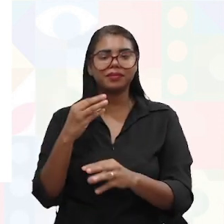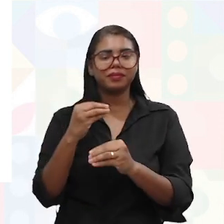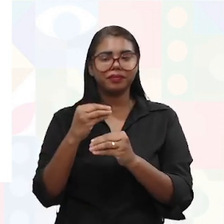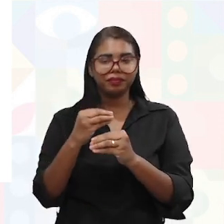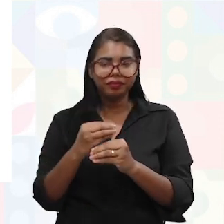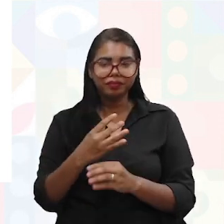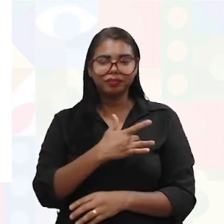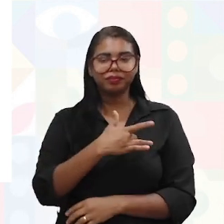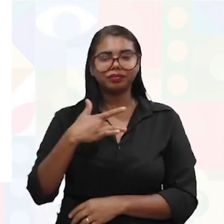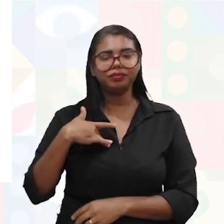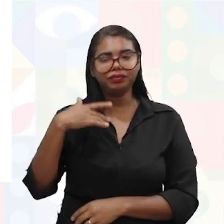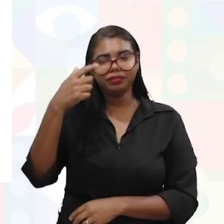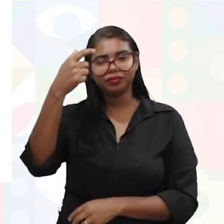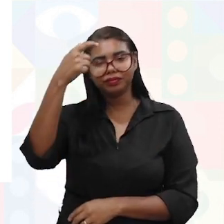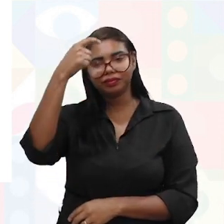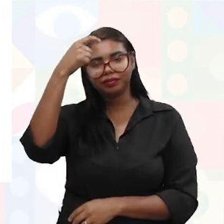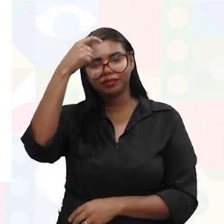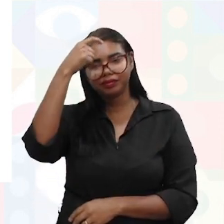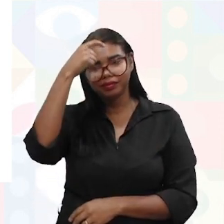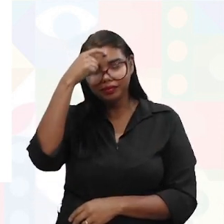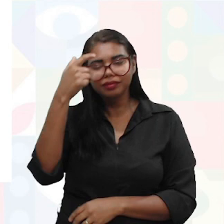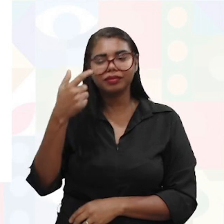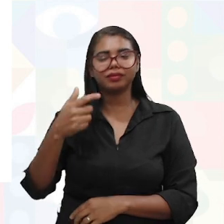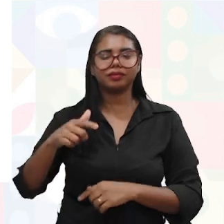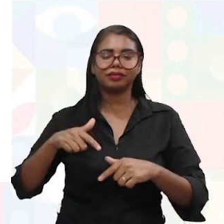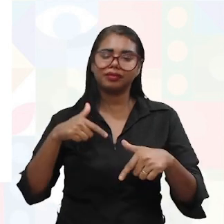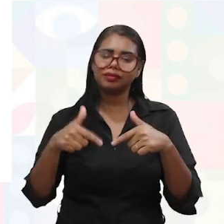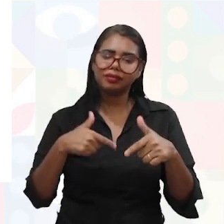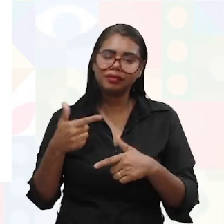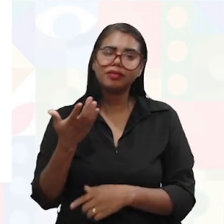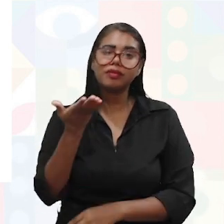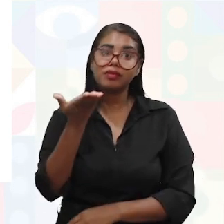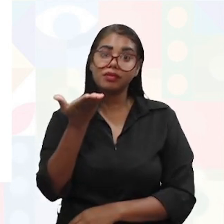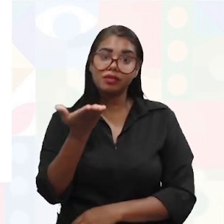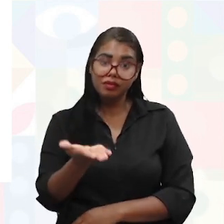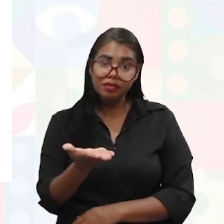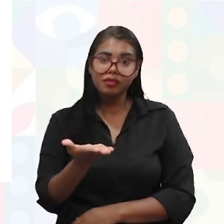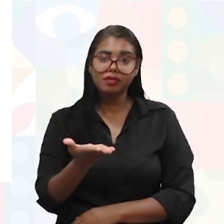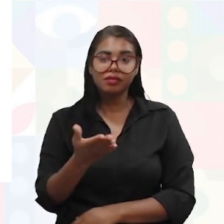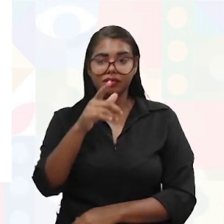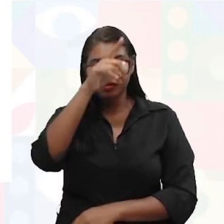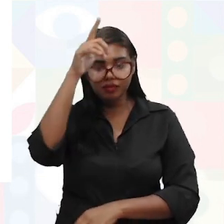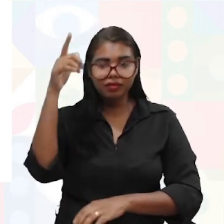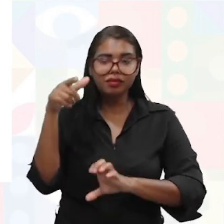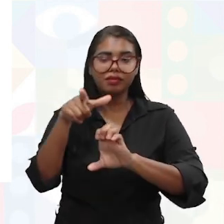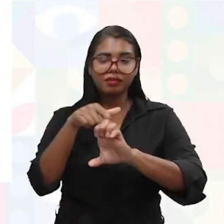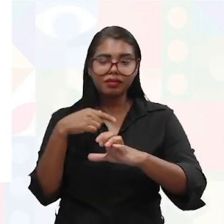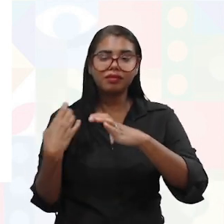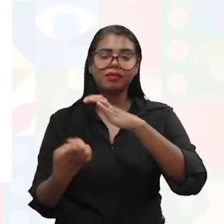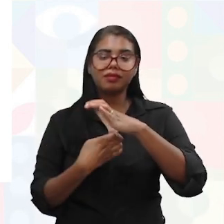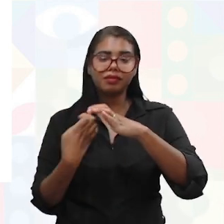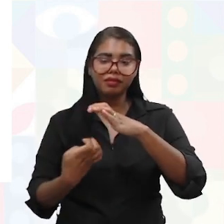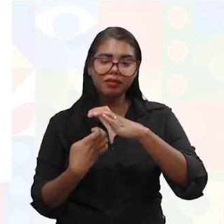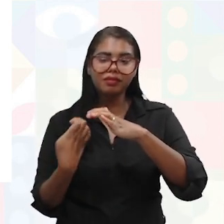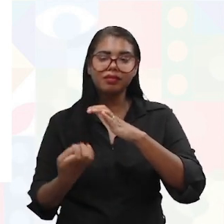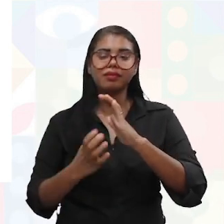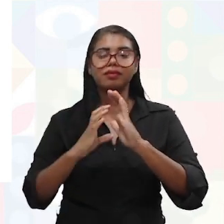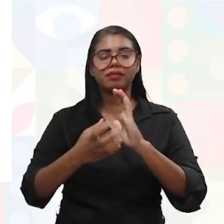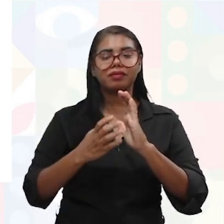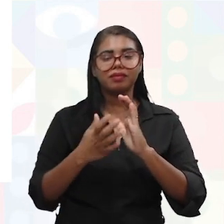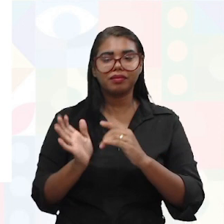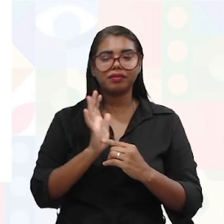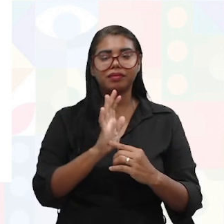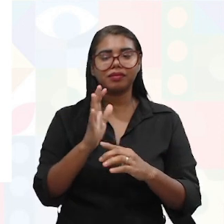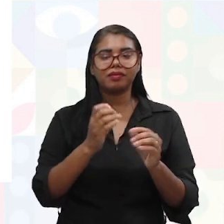respeito à saúde mental de seus colaboradores porque você está à frente deles então você vai estar interferindo nesse